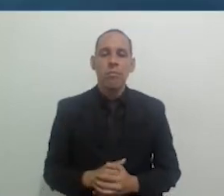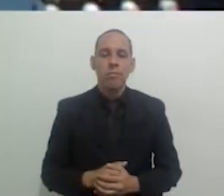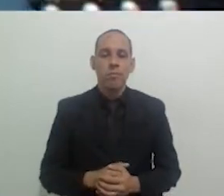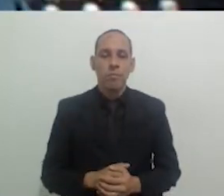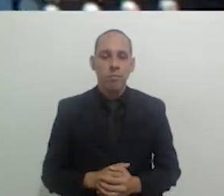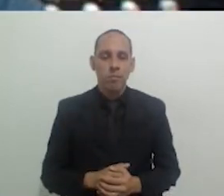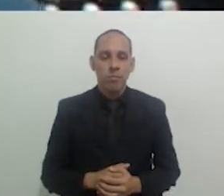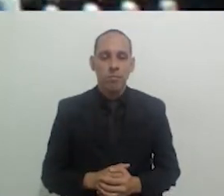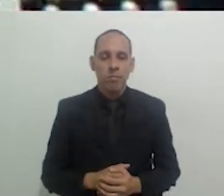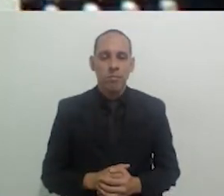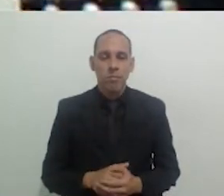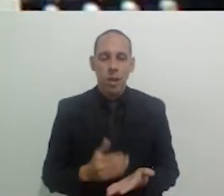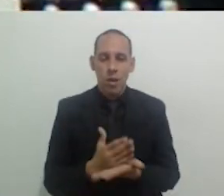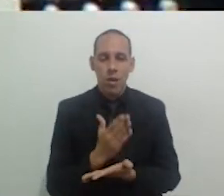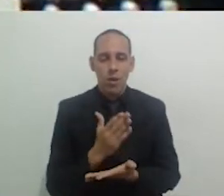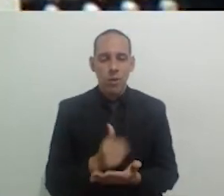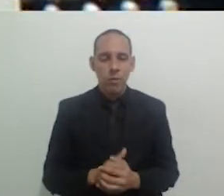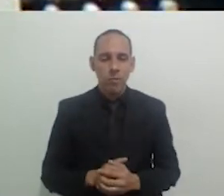Aprovado.